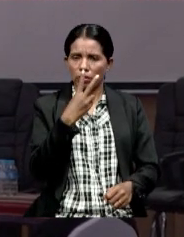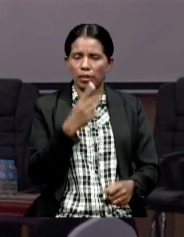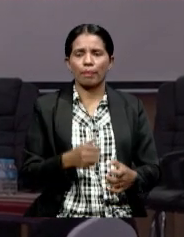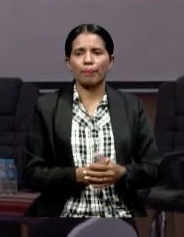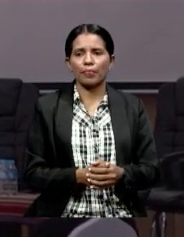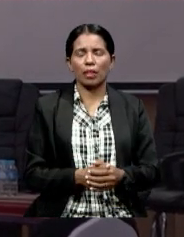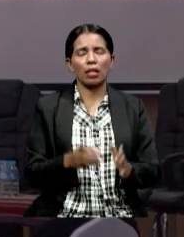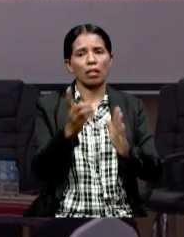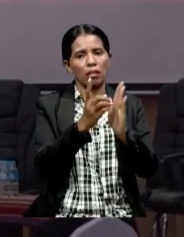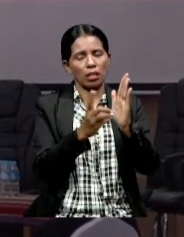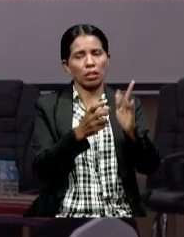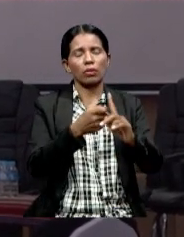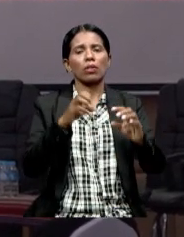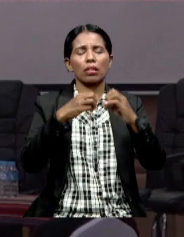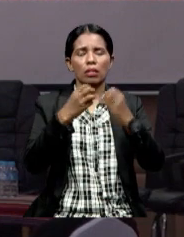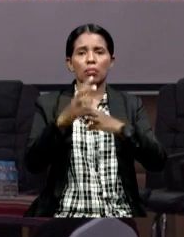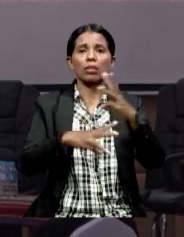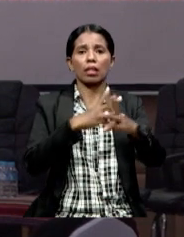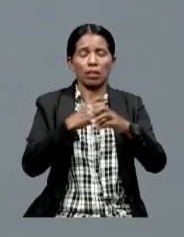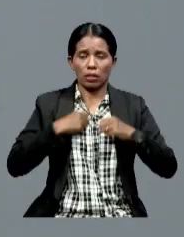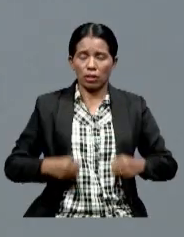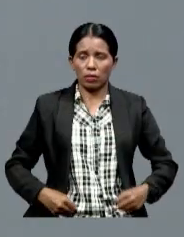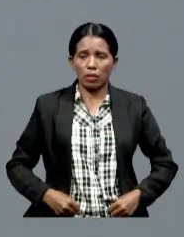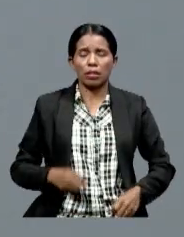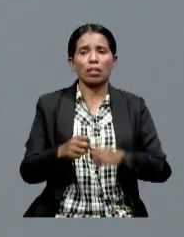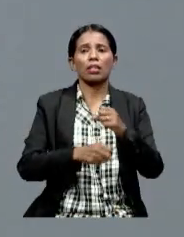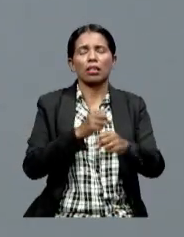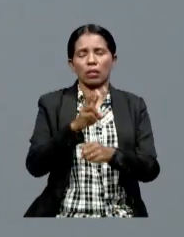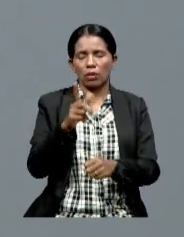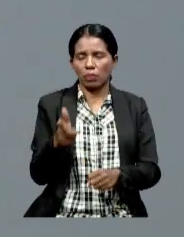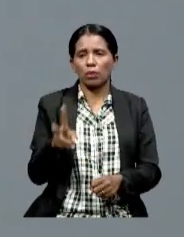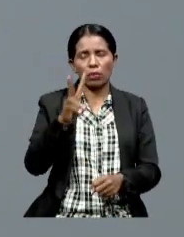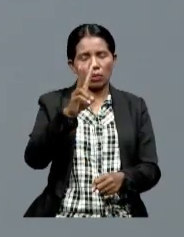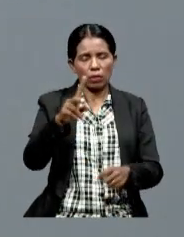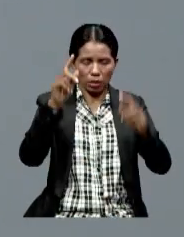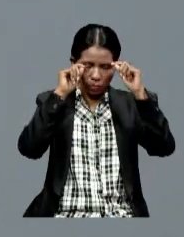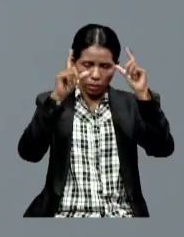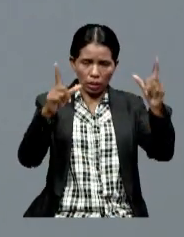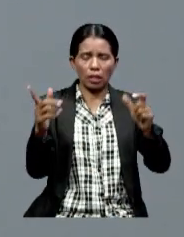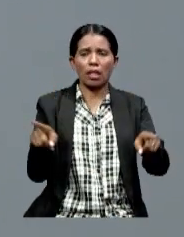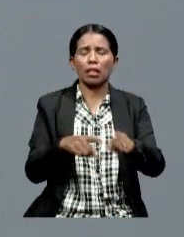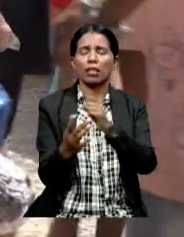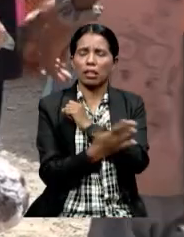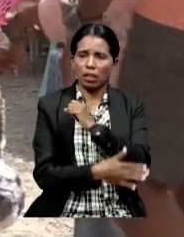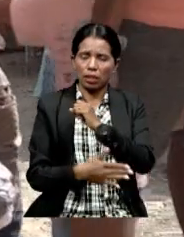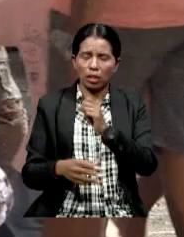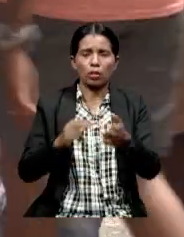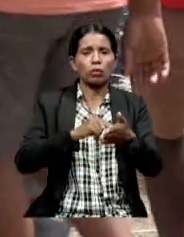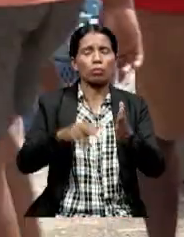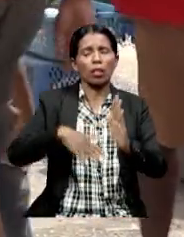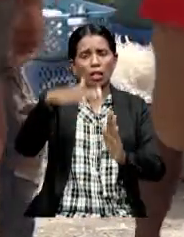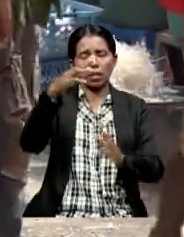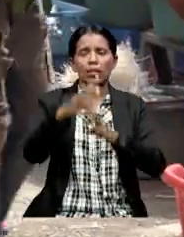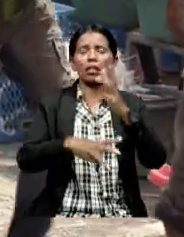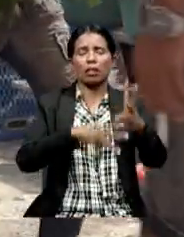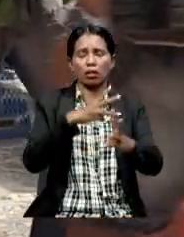organização mundial saúde hatudu e hatina ring dua rua nulur sing dua Timor Leste magnação ida ne be ocupa número as ia mundo